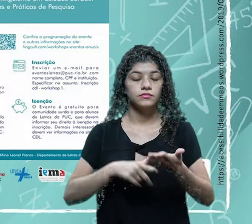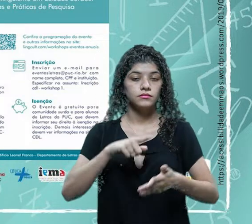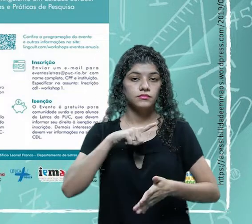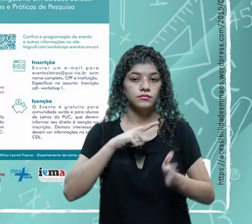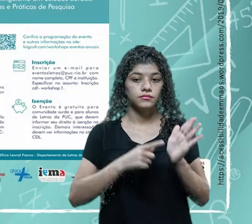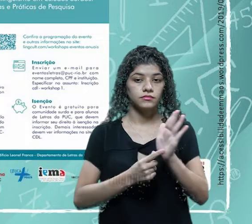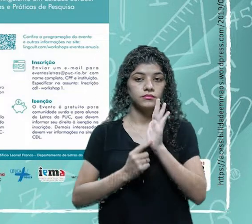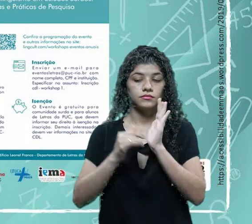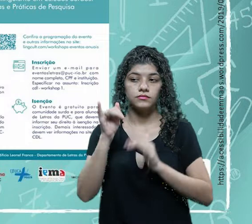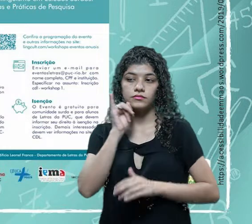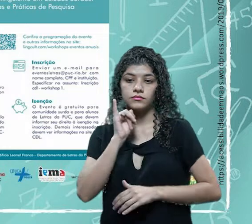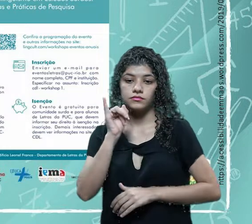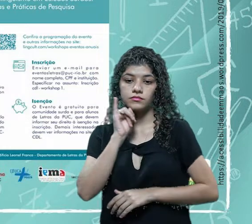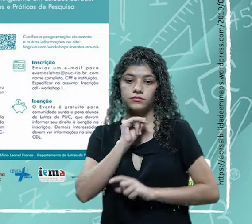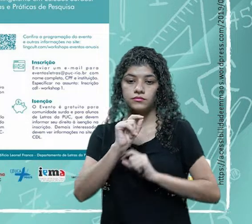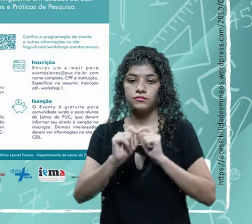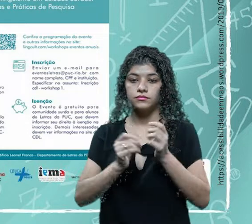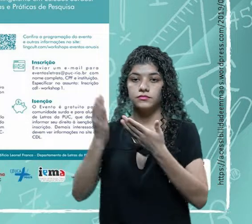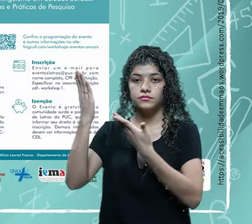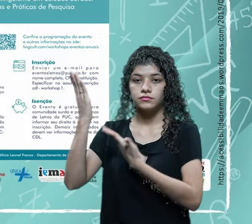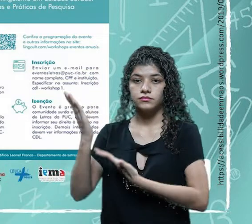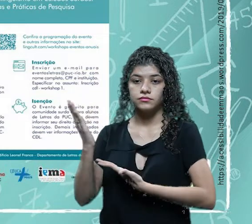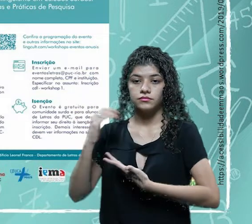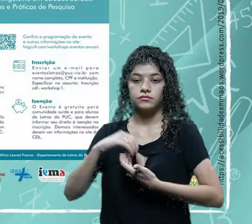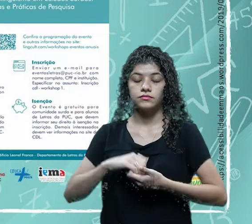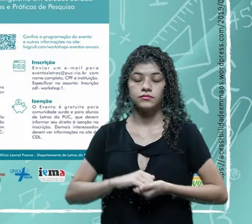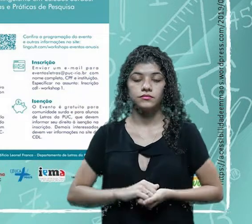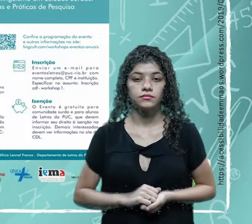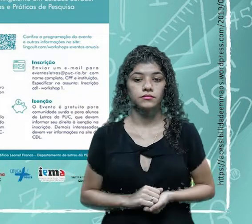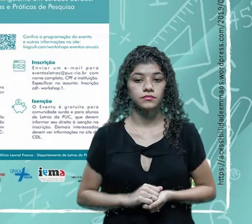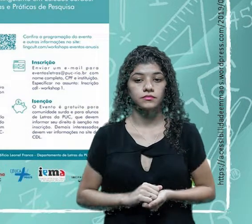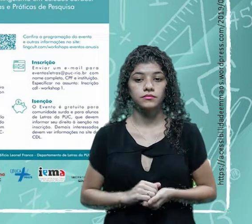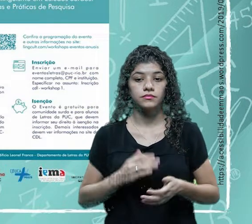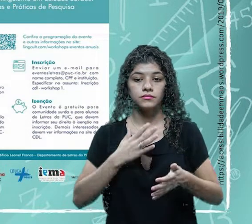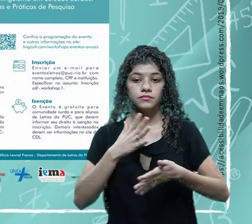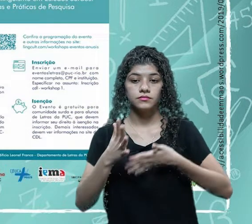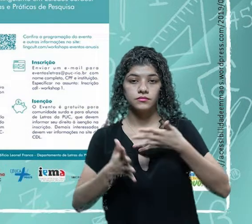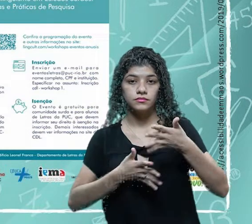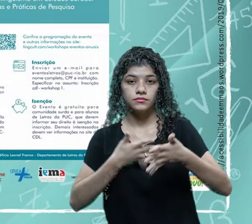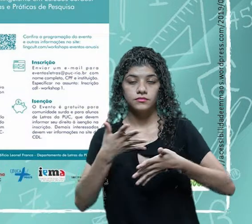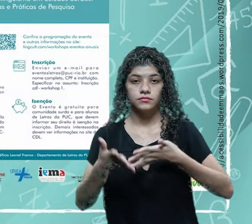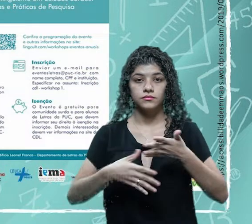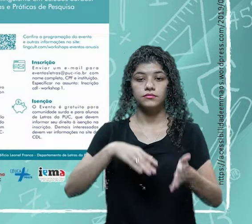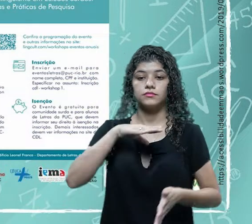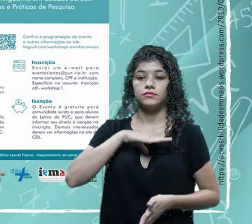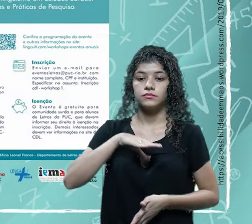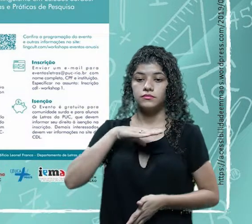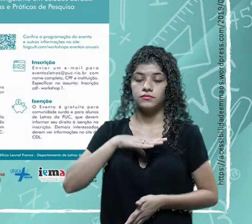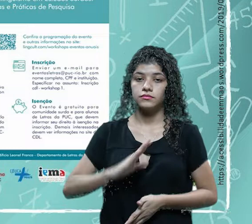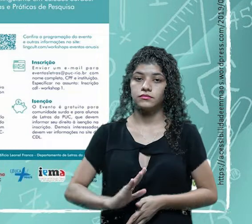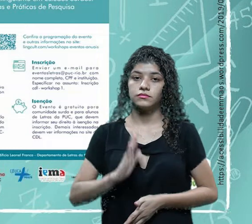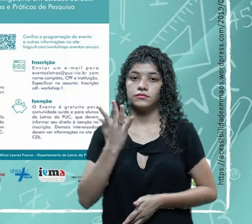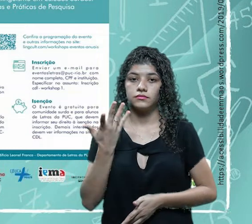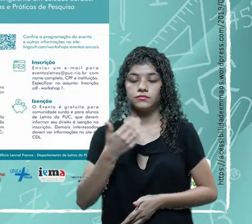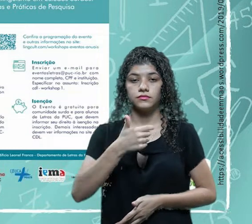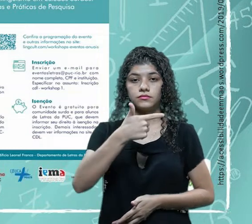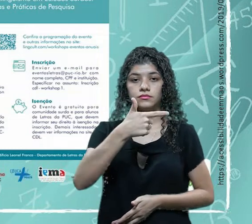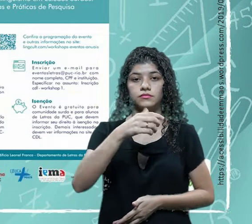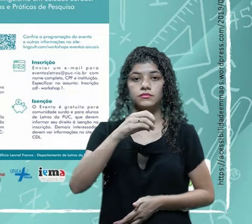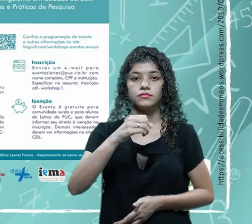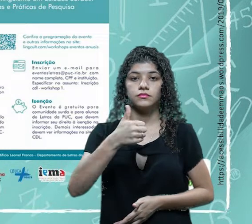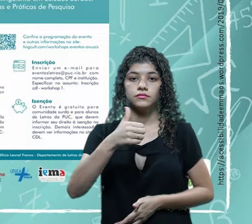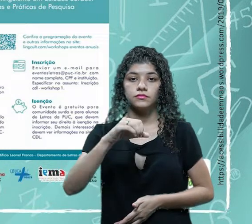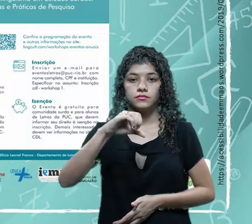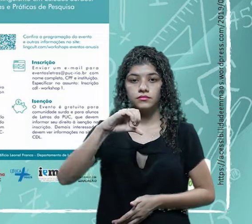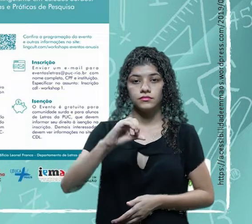gente tem um exemplo né de um workshop em Libras portugueses que foi realizado em 2019 então